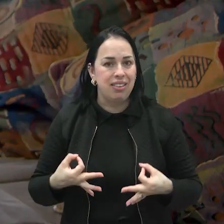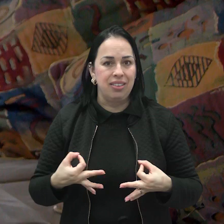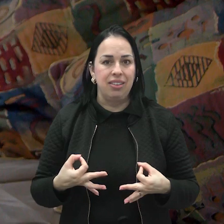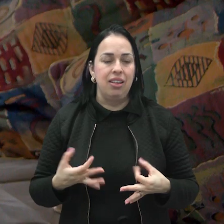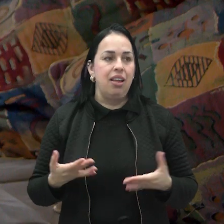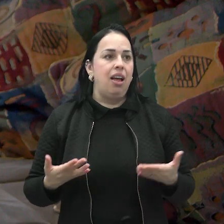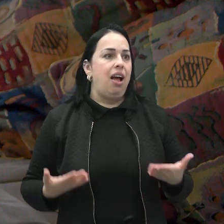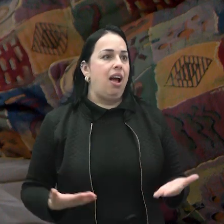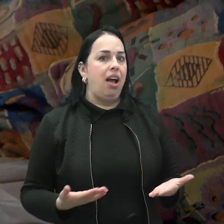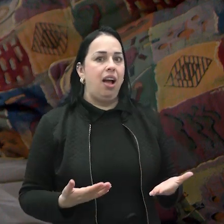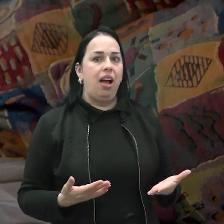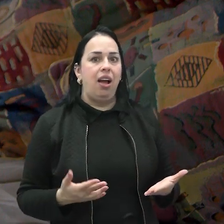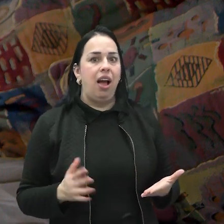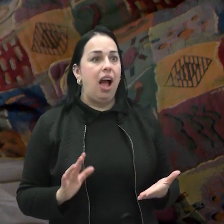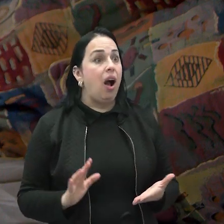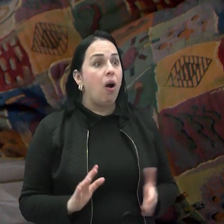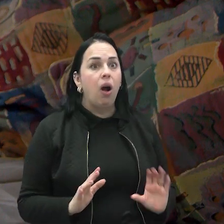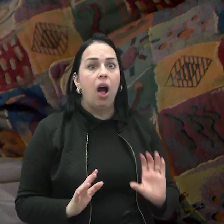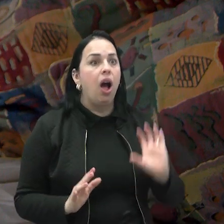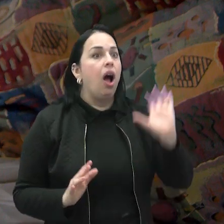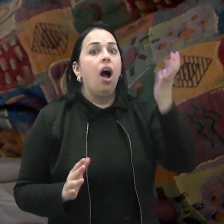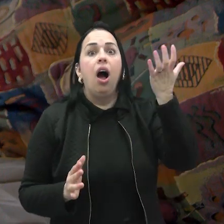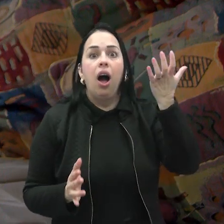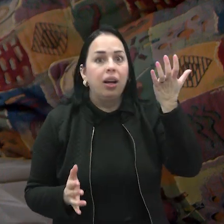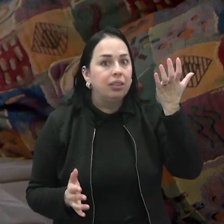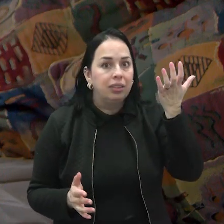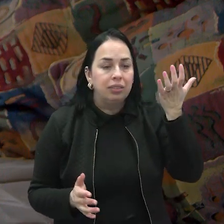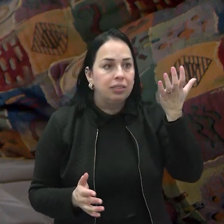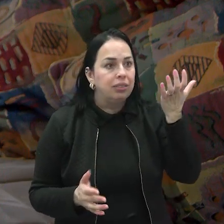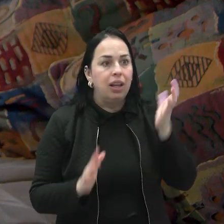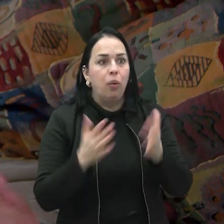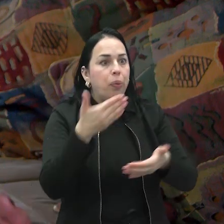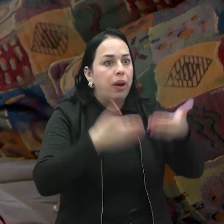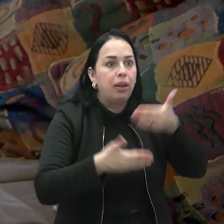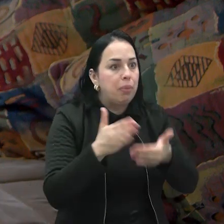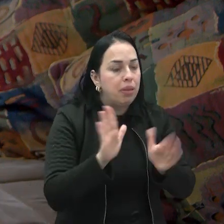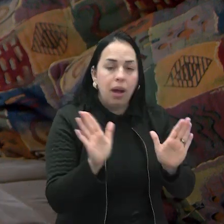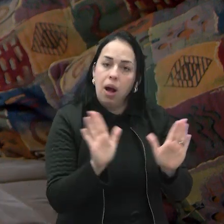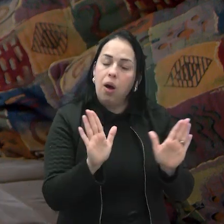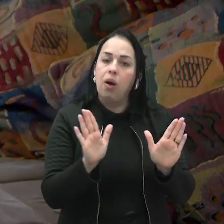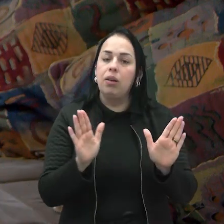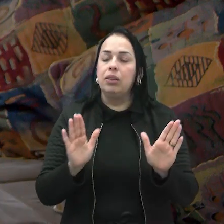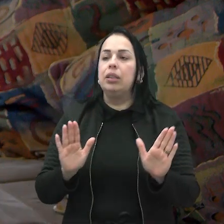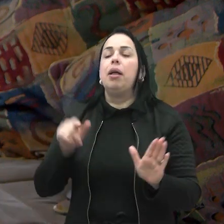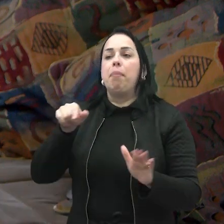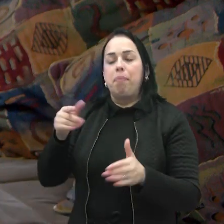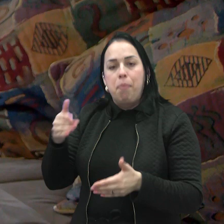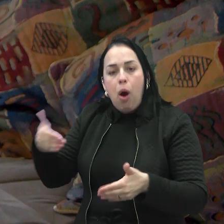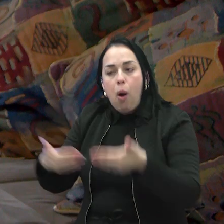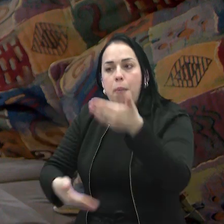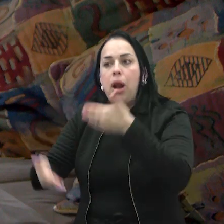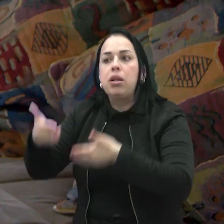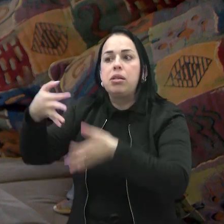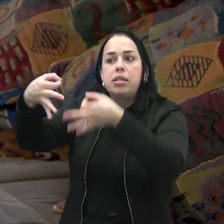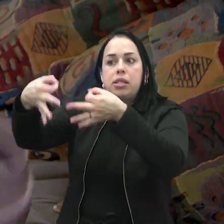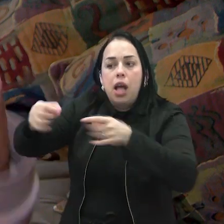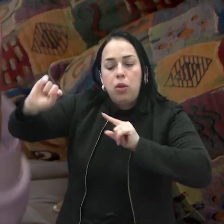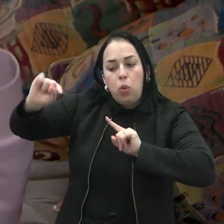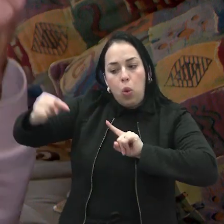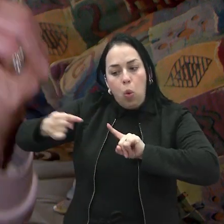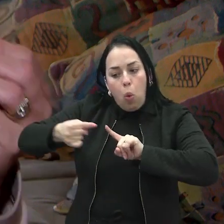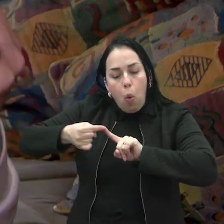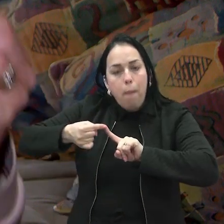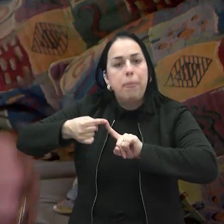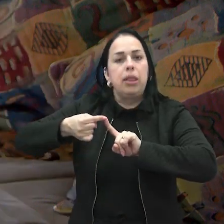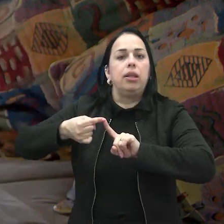Não a primeira coisa que aconteceu, a primeira coisa que aparece para você, mas buscar um tratamento adequado. Buscar